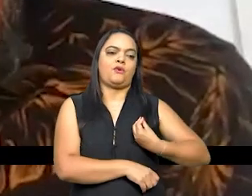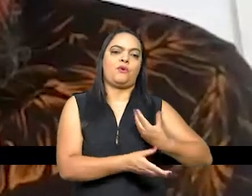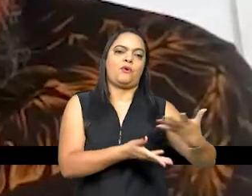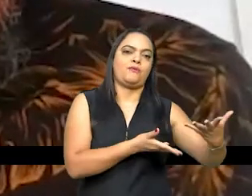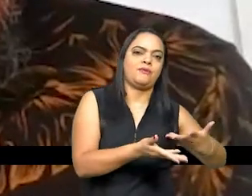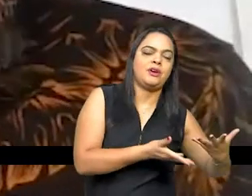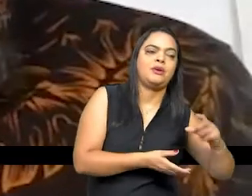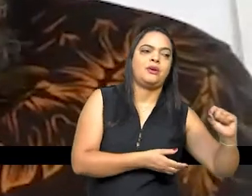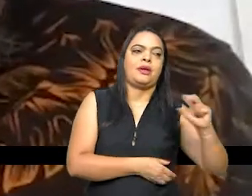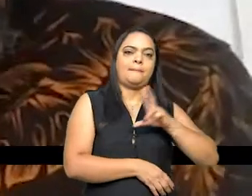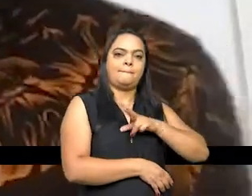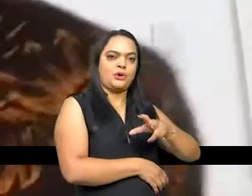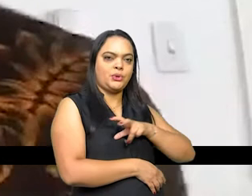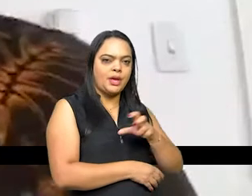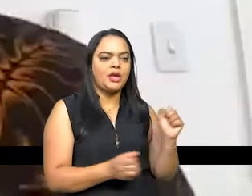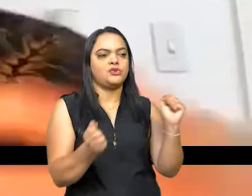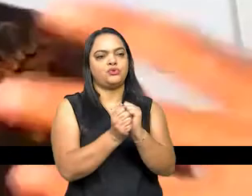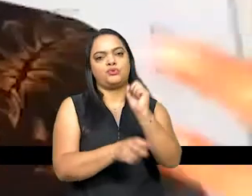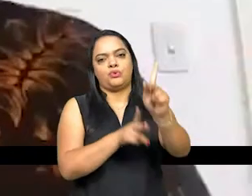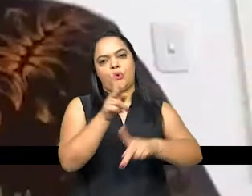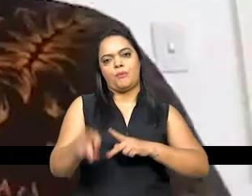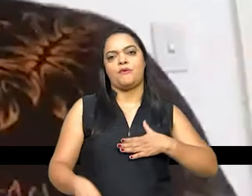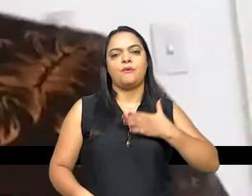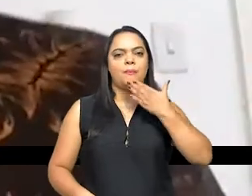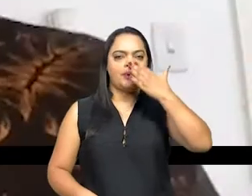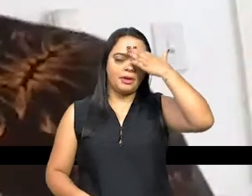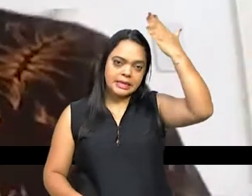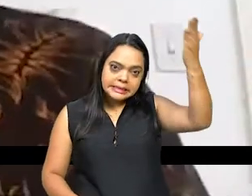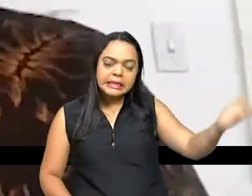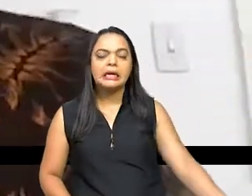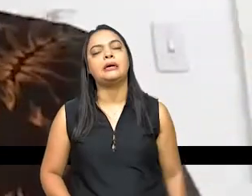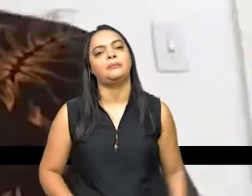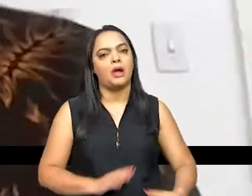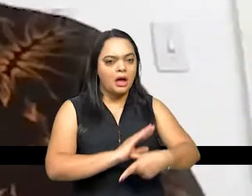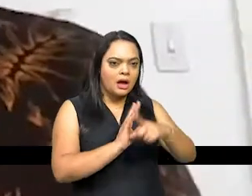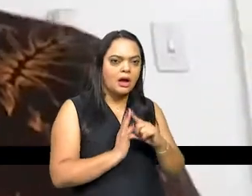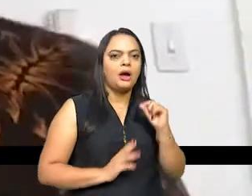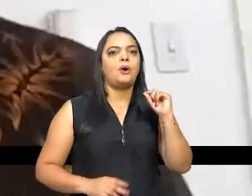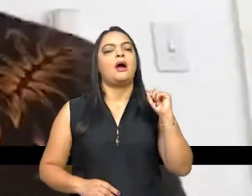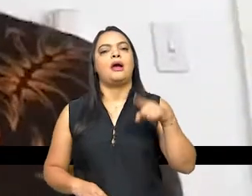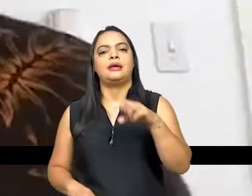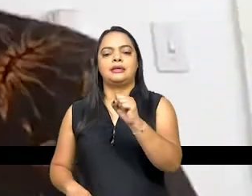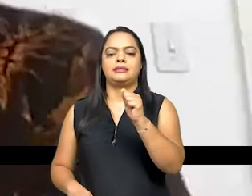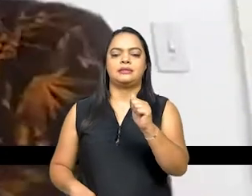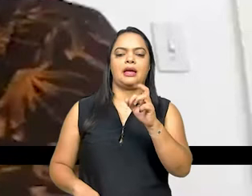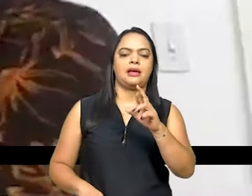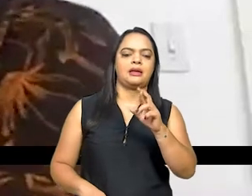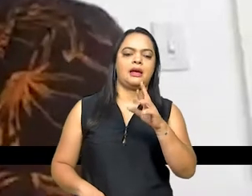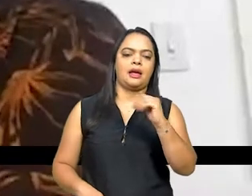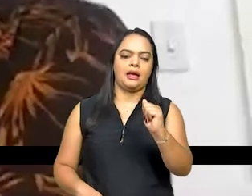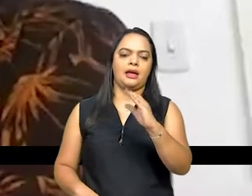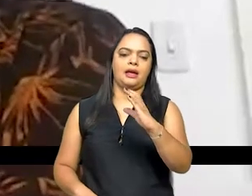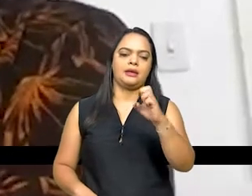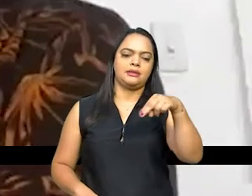e islâmicos, né? Se dizia no período mouros, né? Antes eles se chamavam de sarracenos. Então, por conta